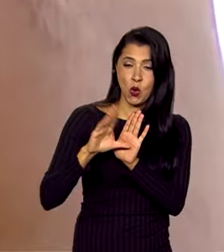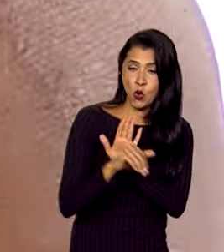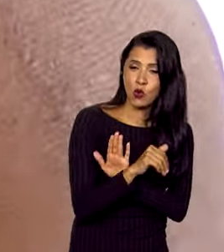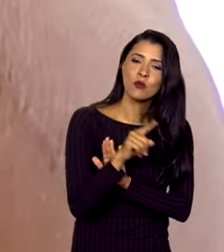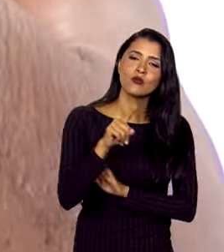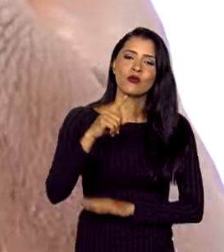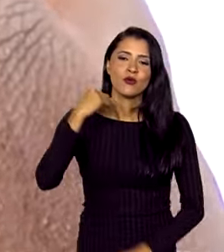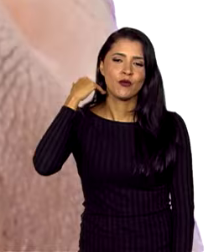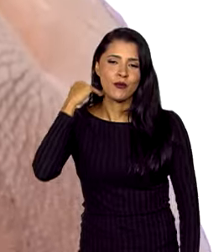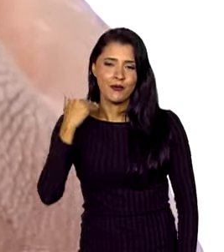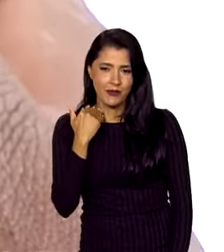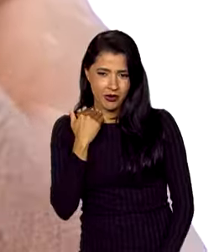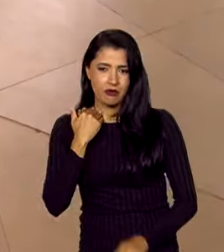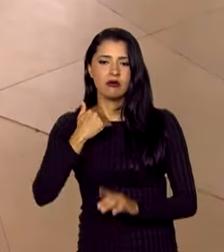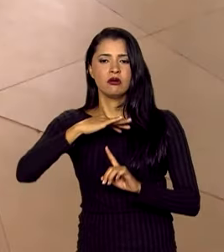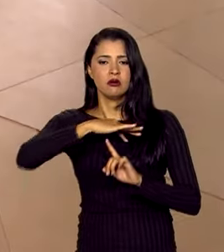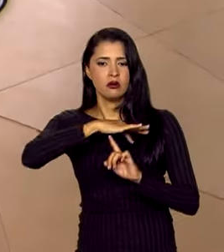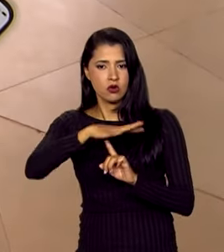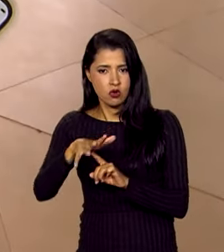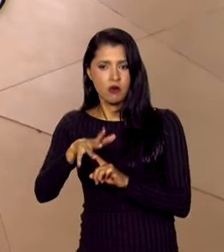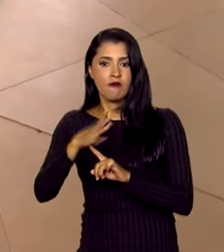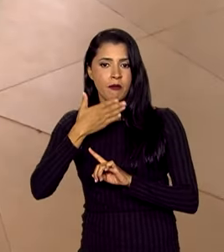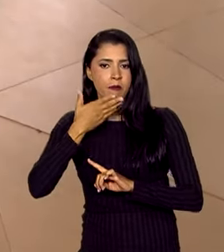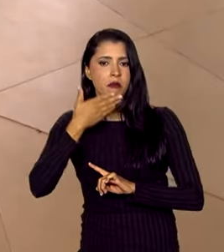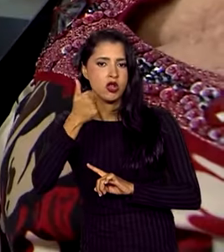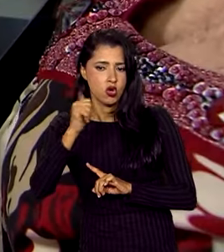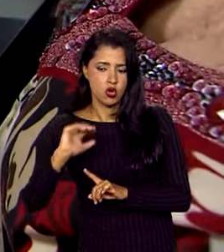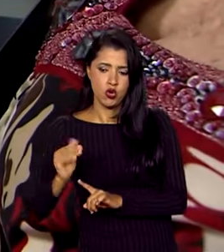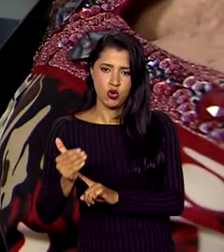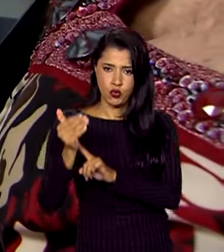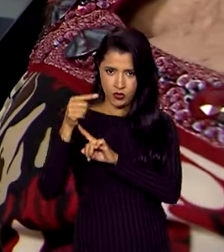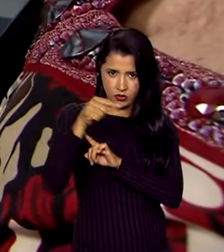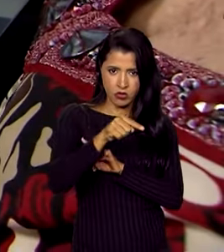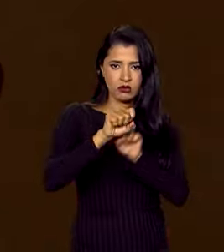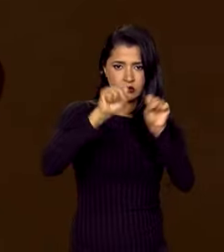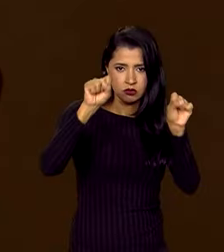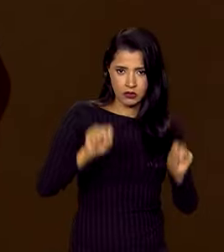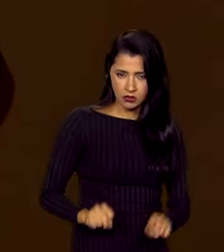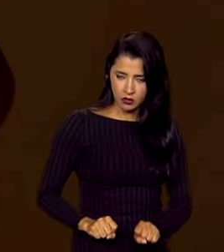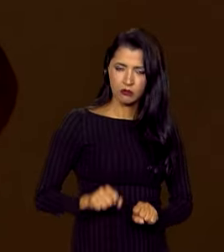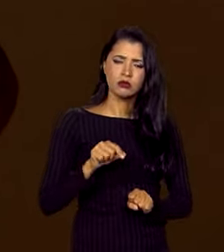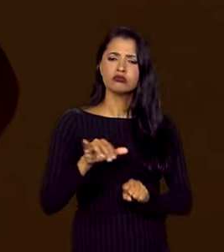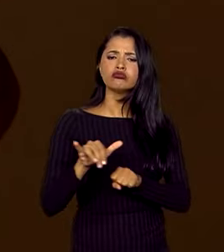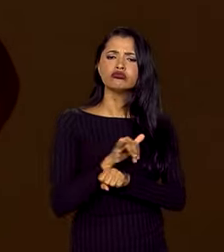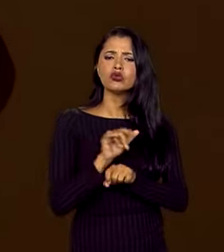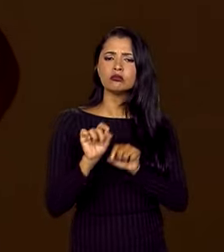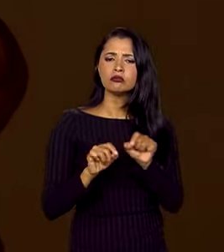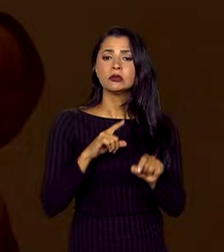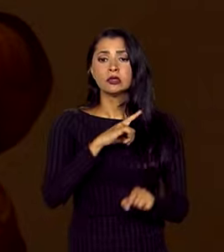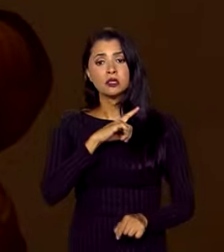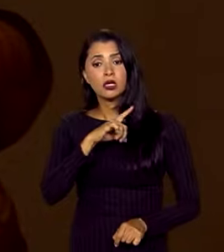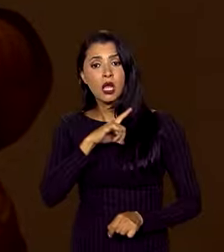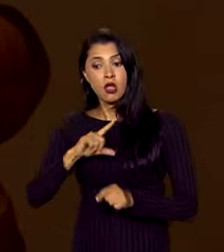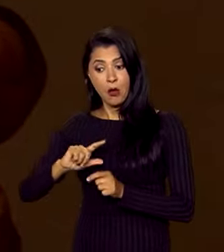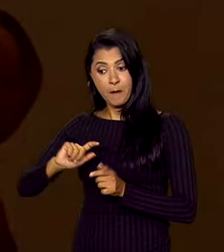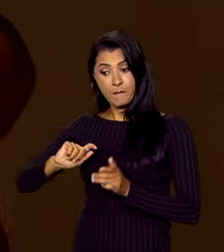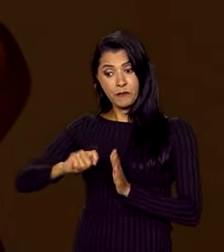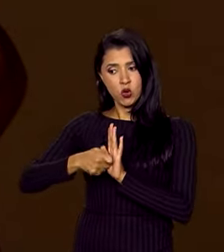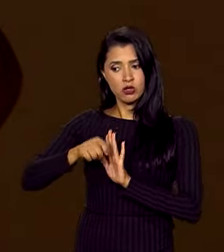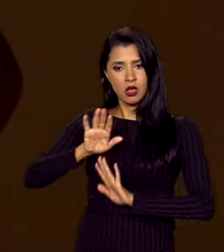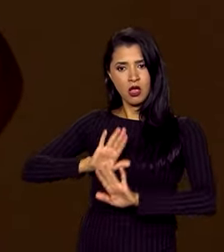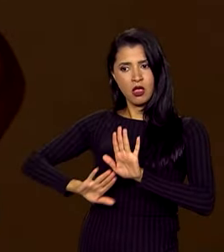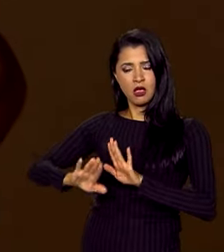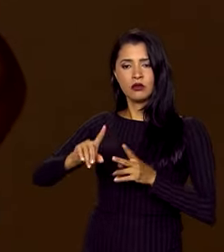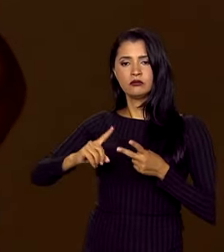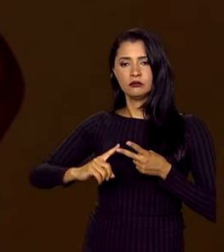o Banco Central vem modernizando o sistema. E entre as modernizações estão o bloqueio cautelar